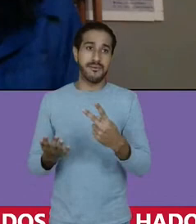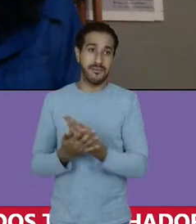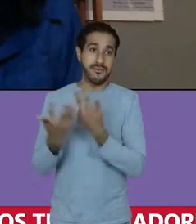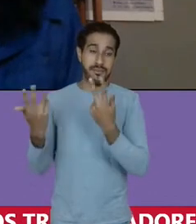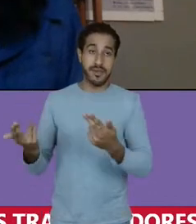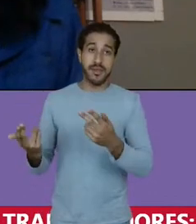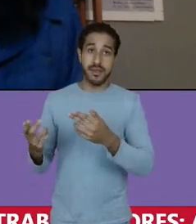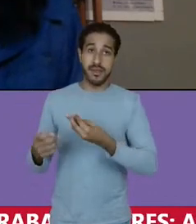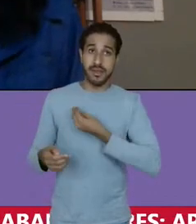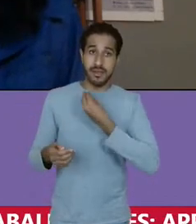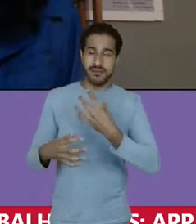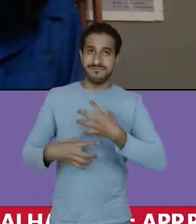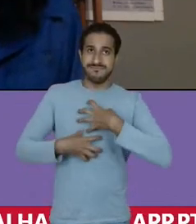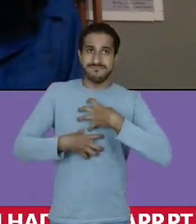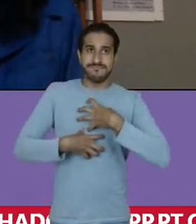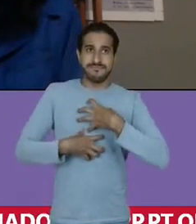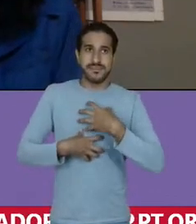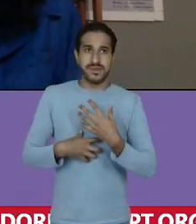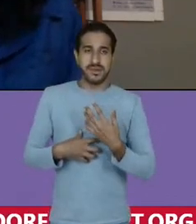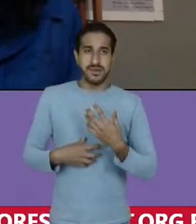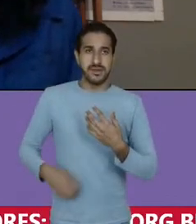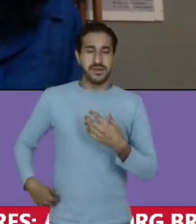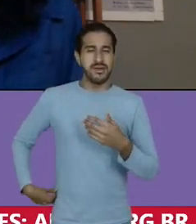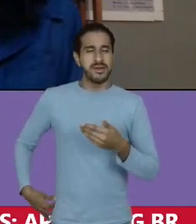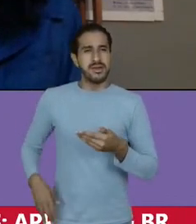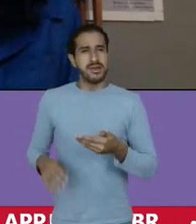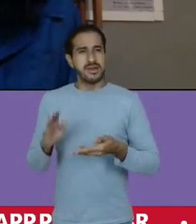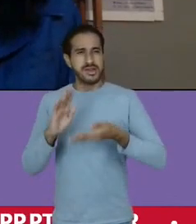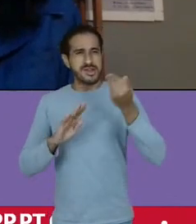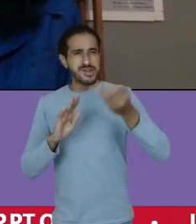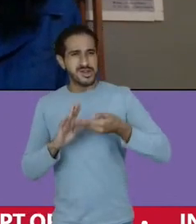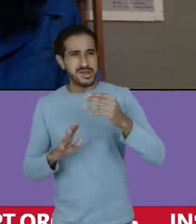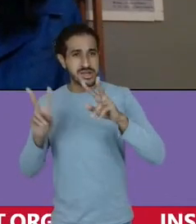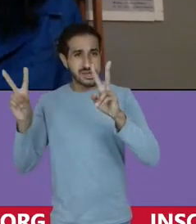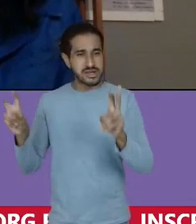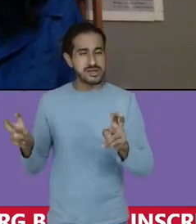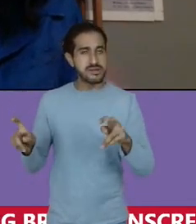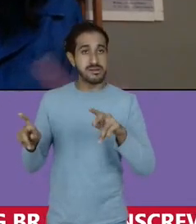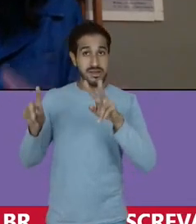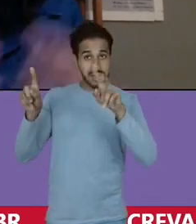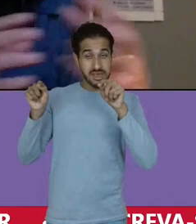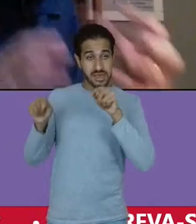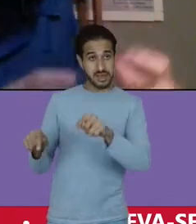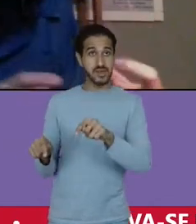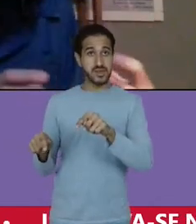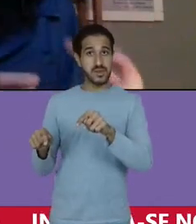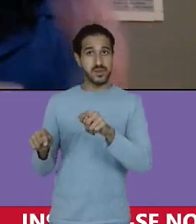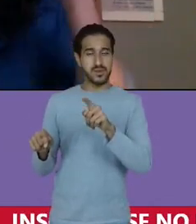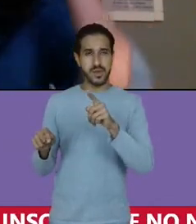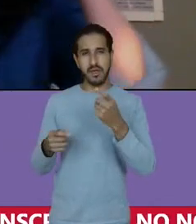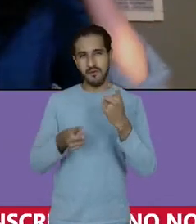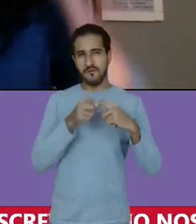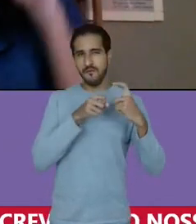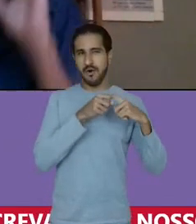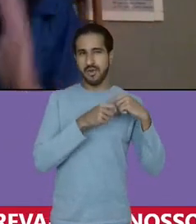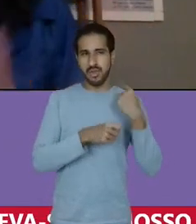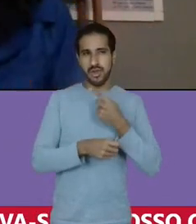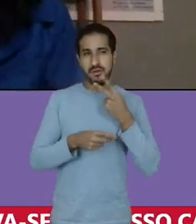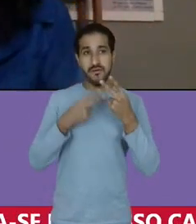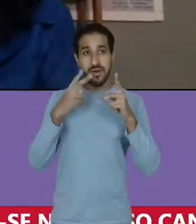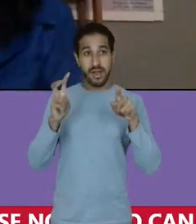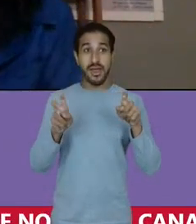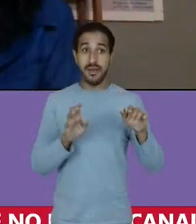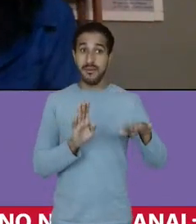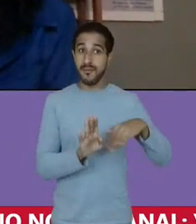estão vivendo na pele o desmonte disso e que é, voltando ao que a gente estava falando,